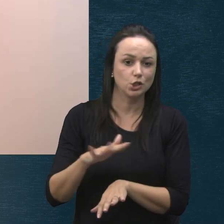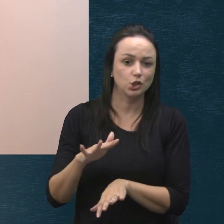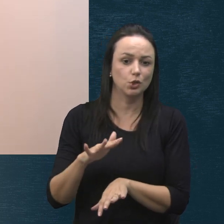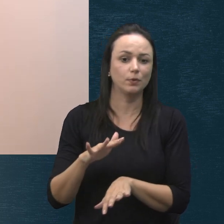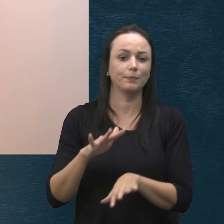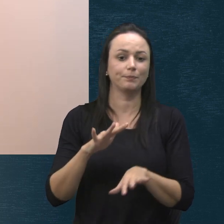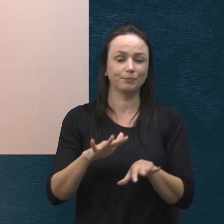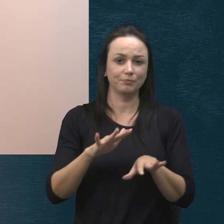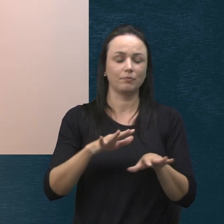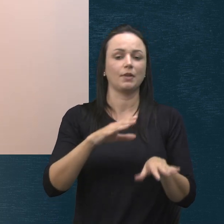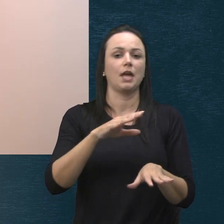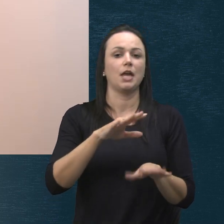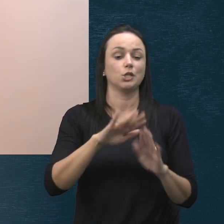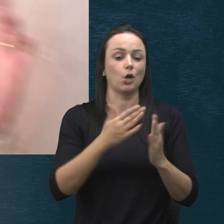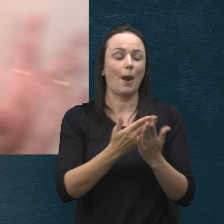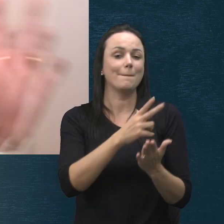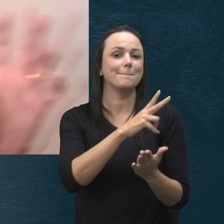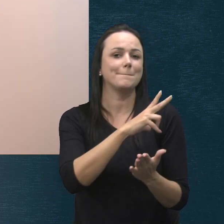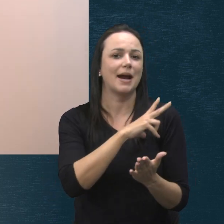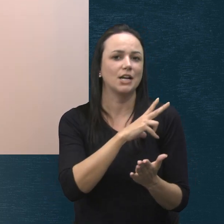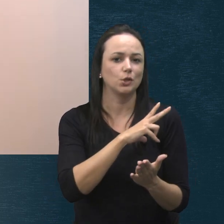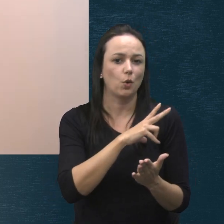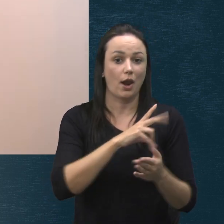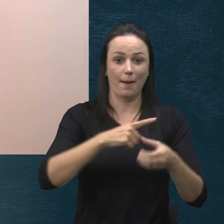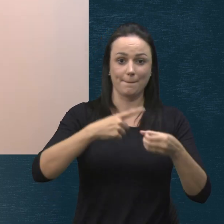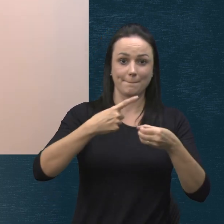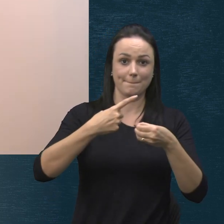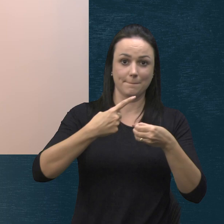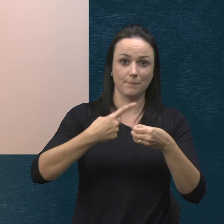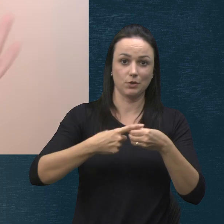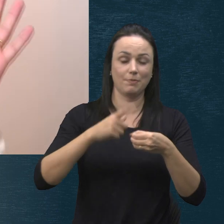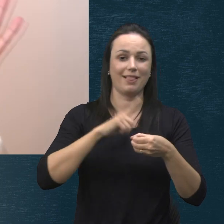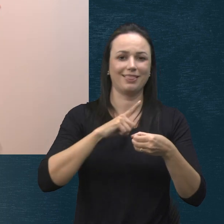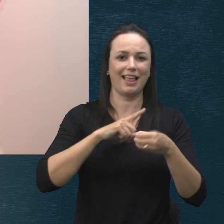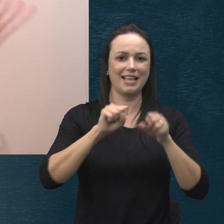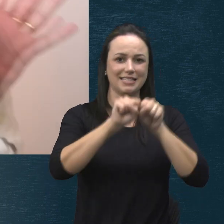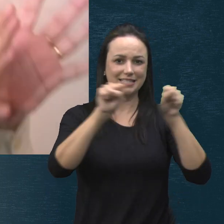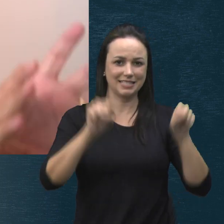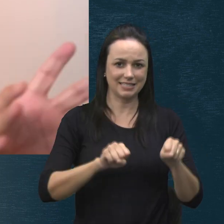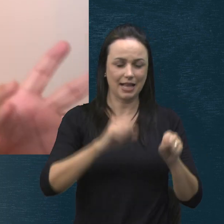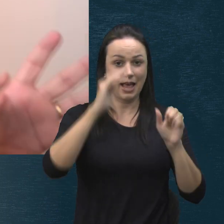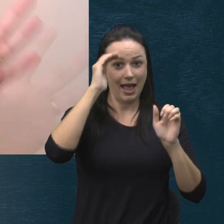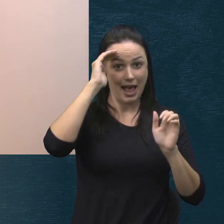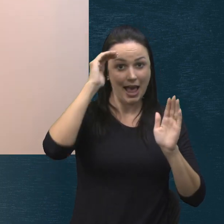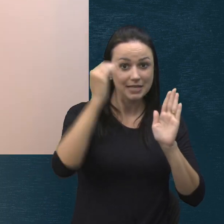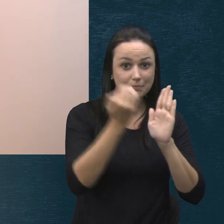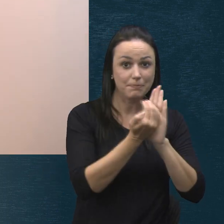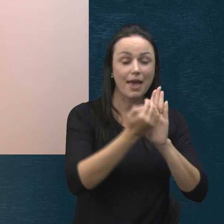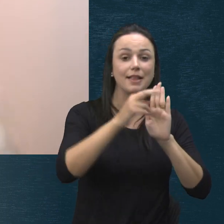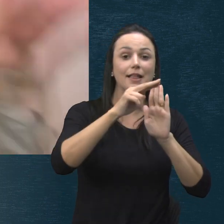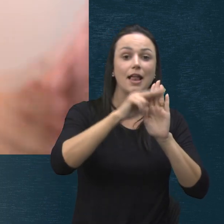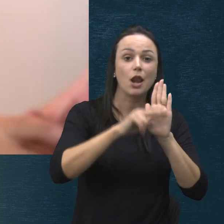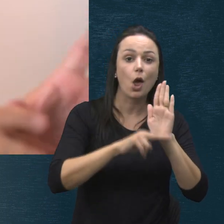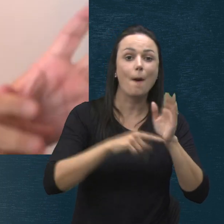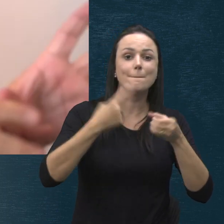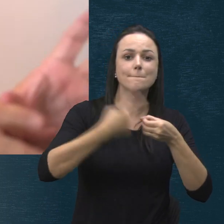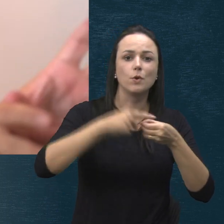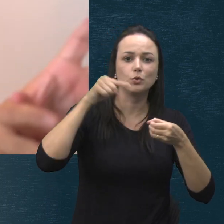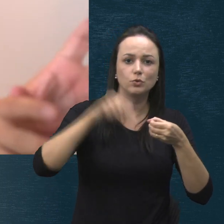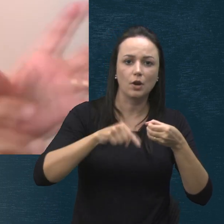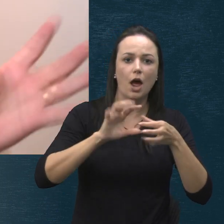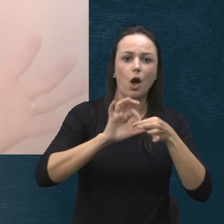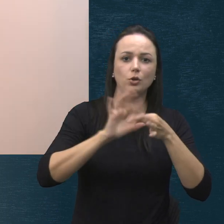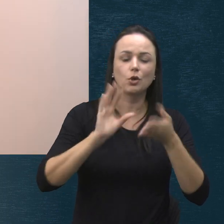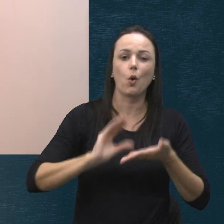rede particular, no município que tem sistema, deve seguir as normas do município e deve ter autorização do Conselho